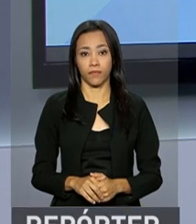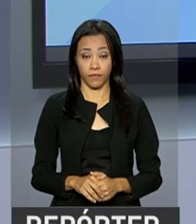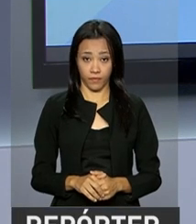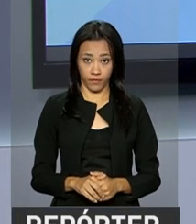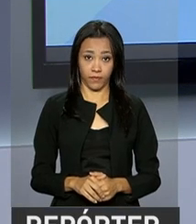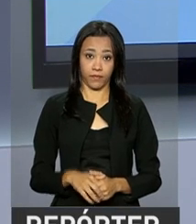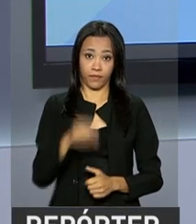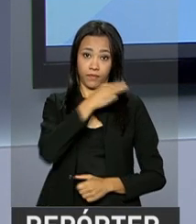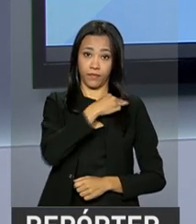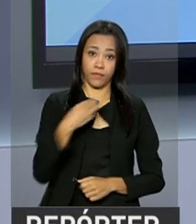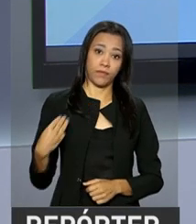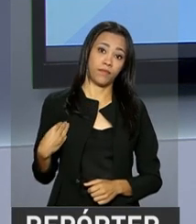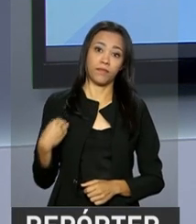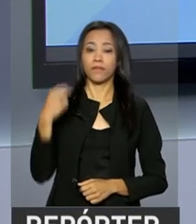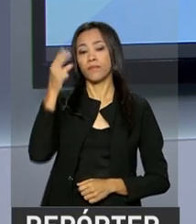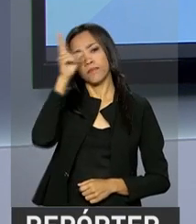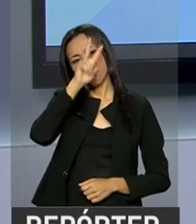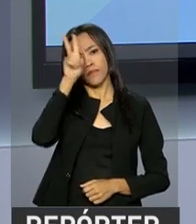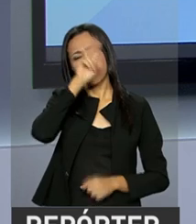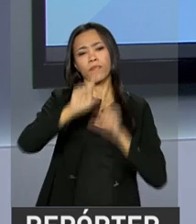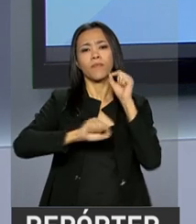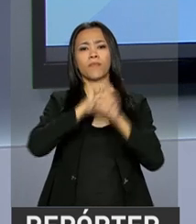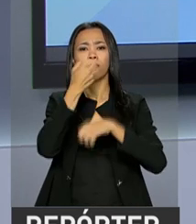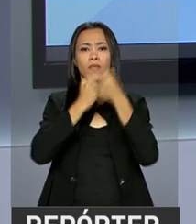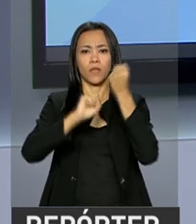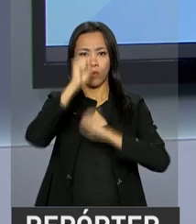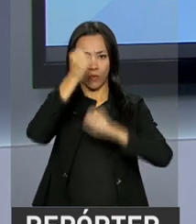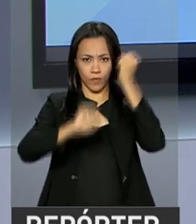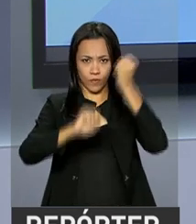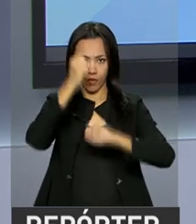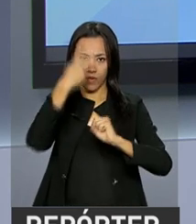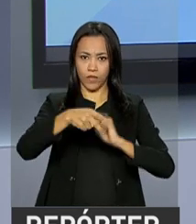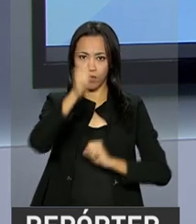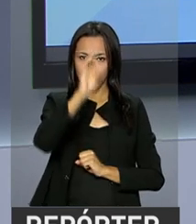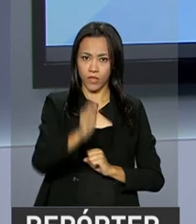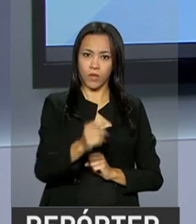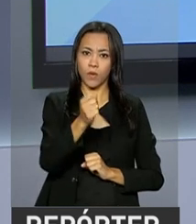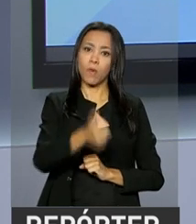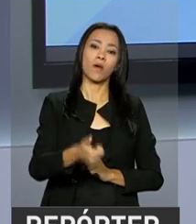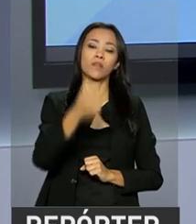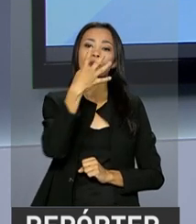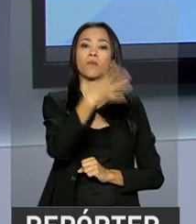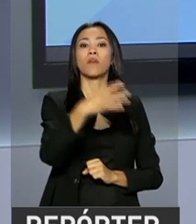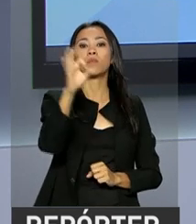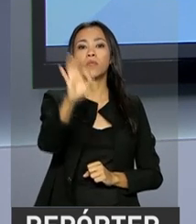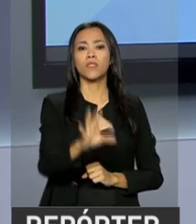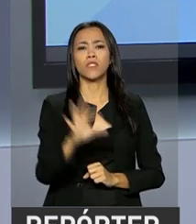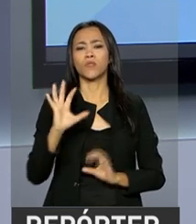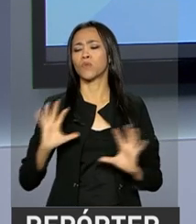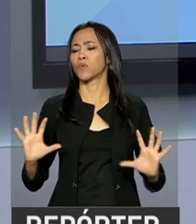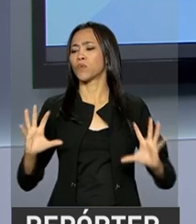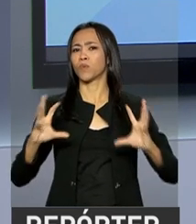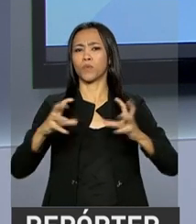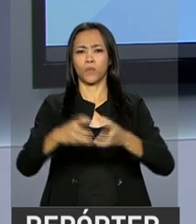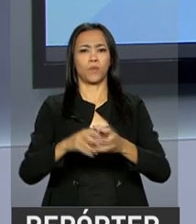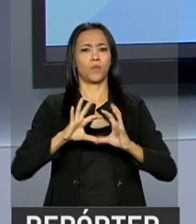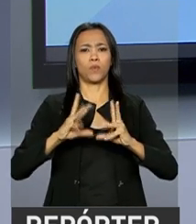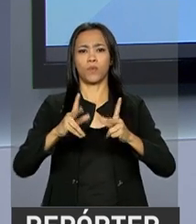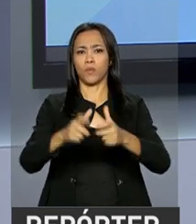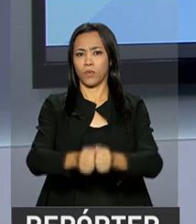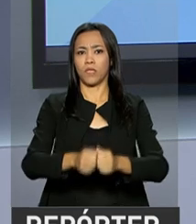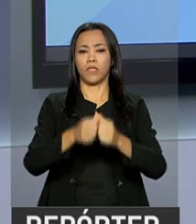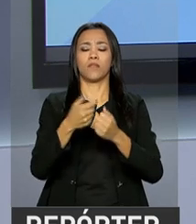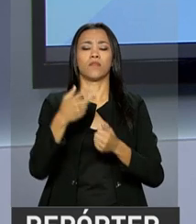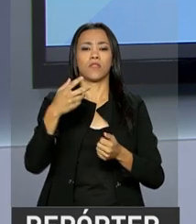o ministro lembrou que a indústria de defesa Nacional representa quase 4% de todas as riquezas produzidas no